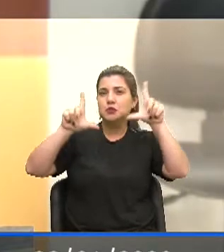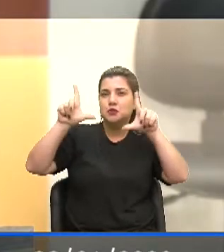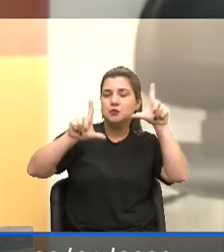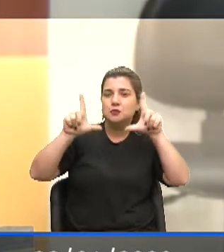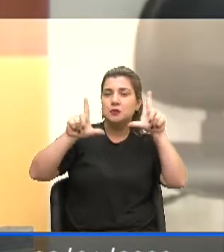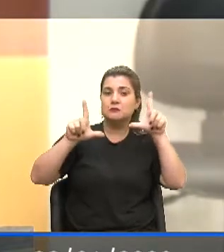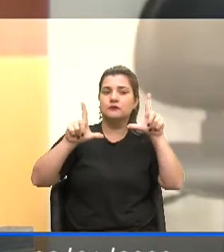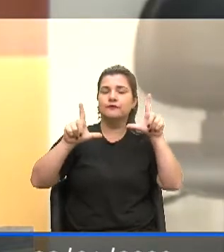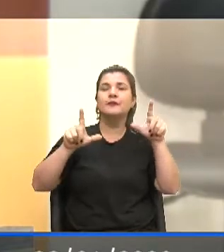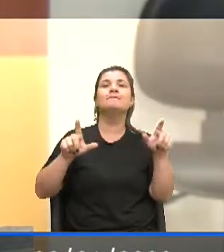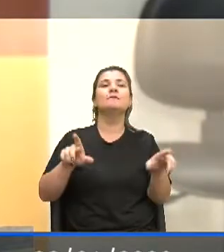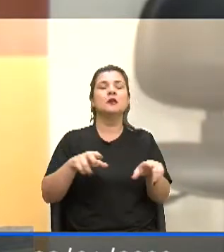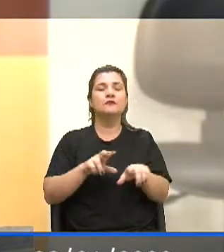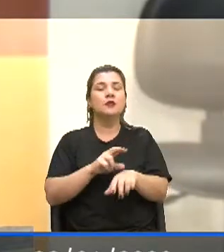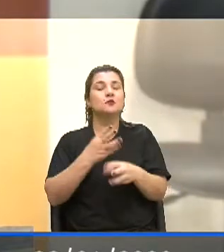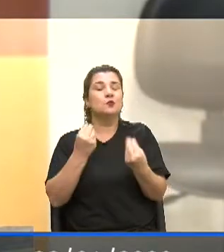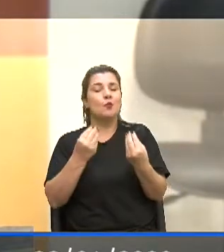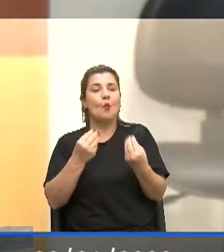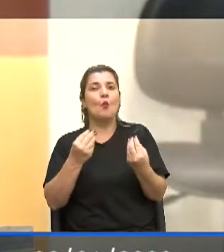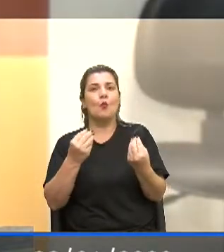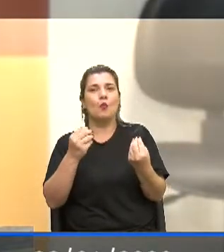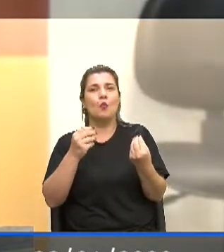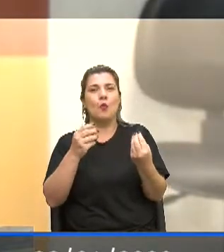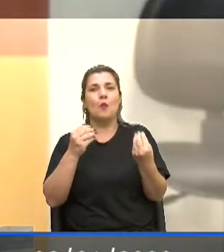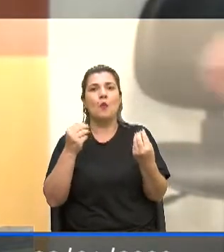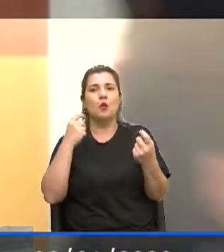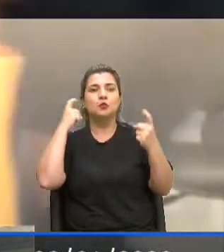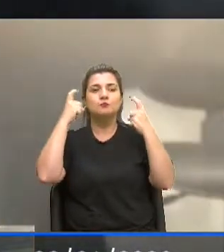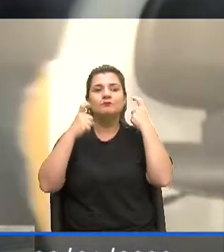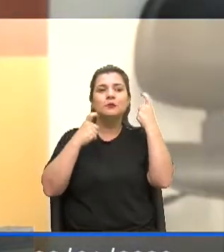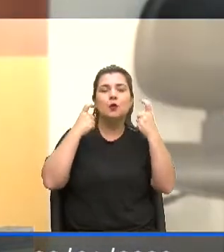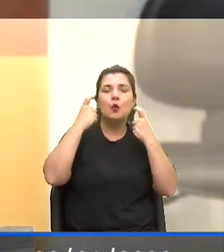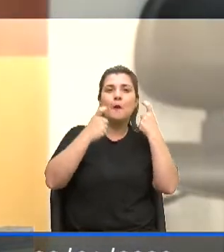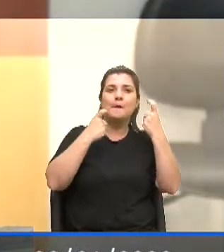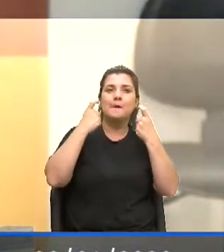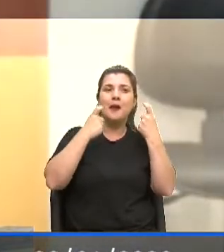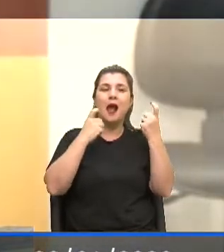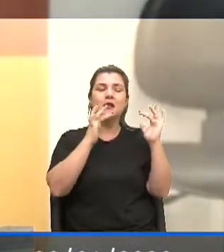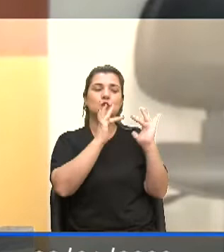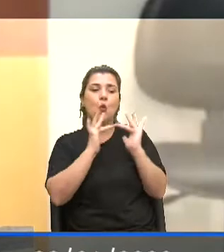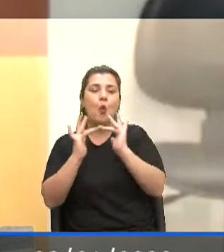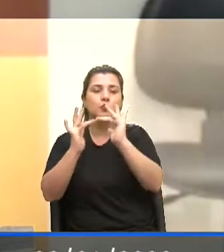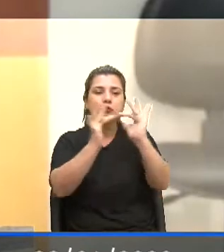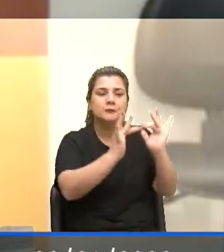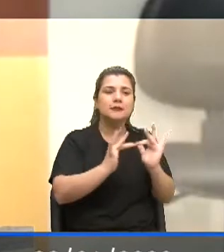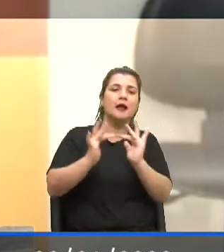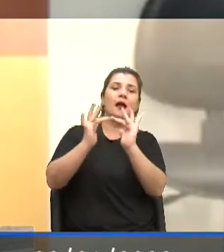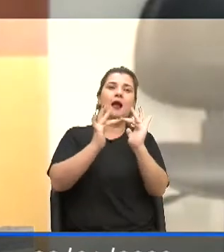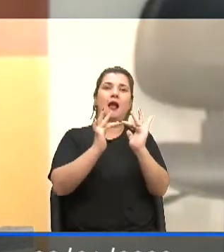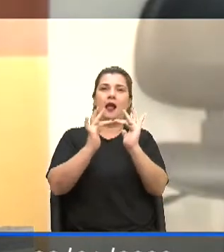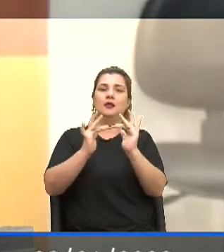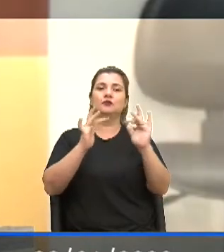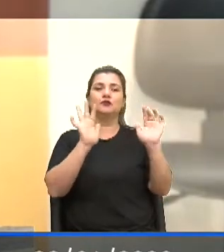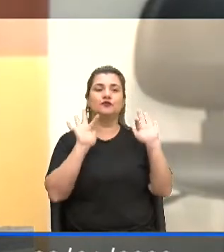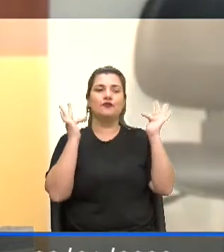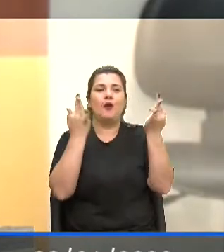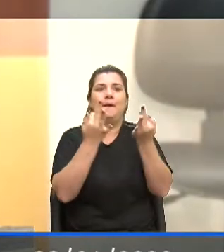muito preocupados, uma vez que contatos secundários, familiares, estão